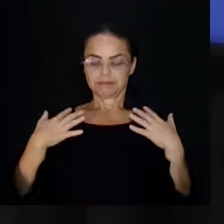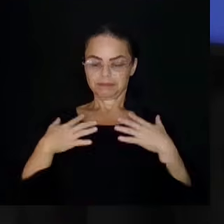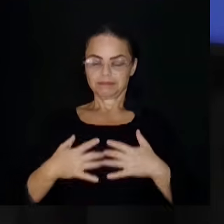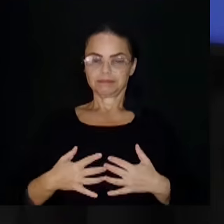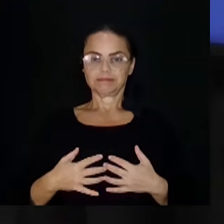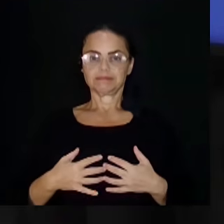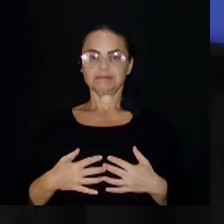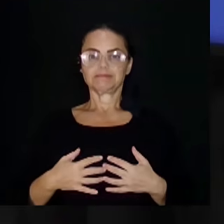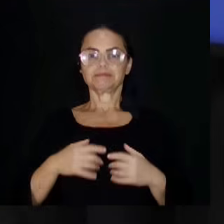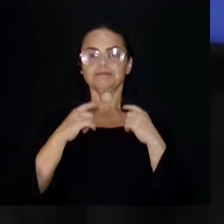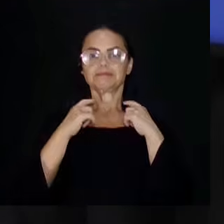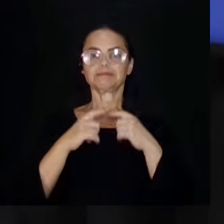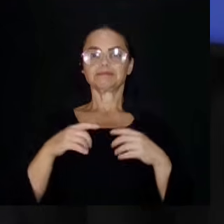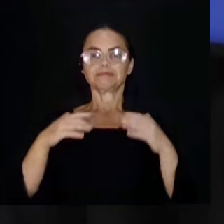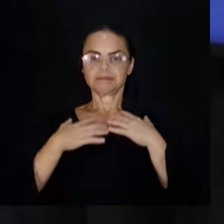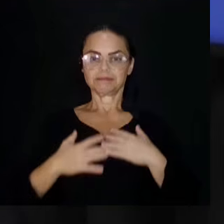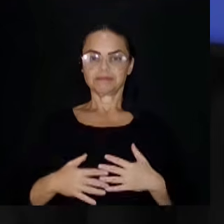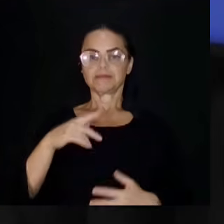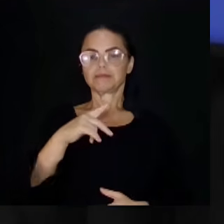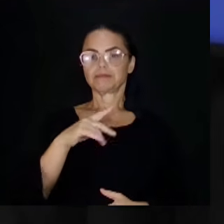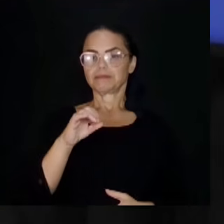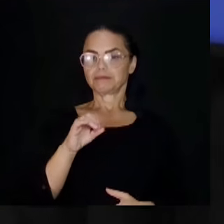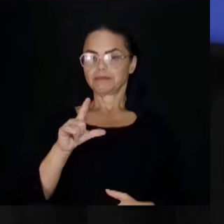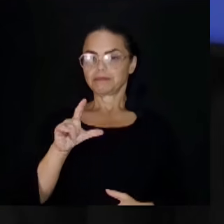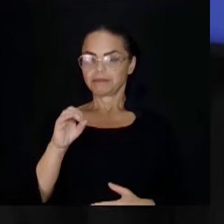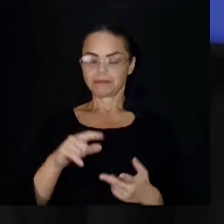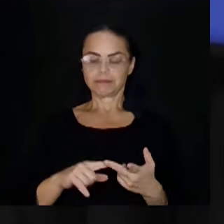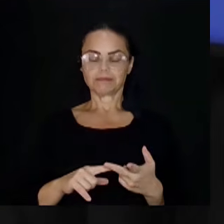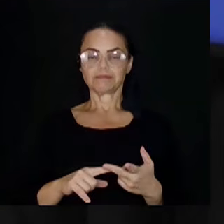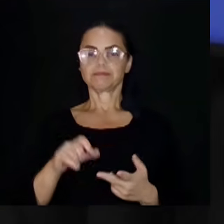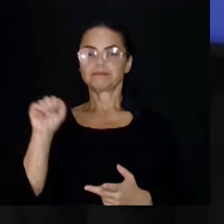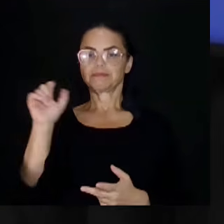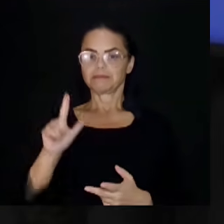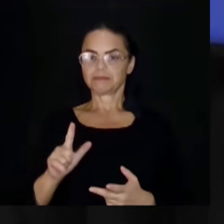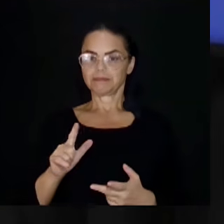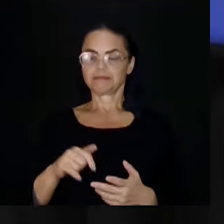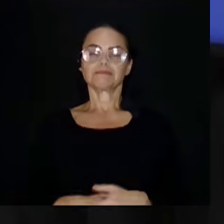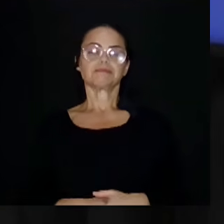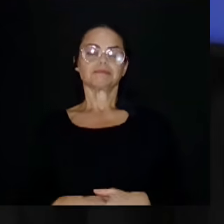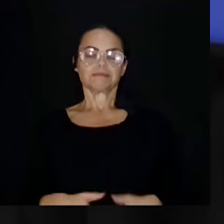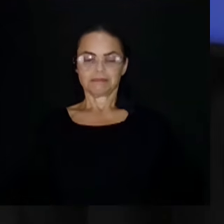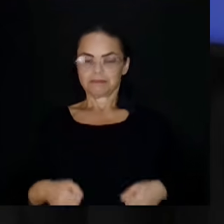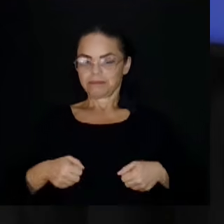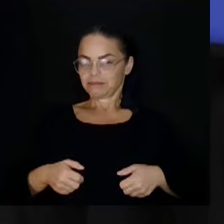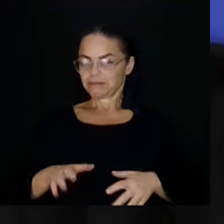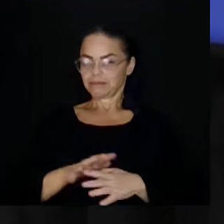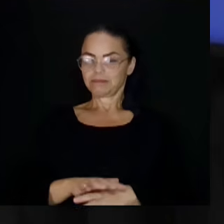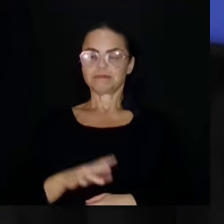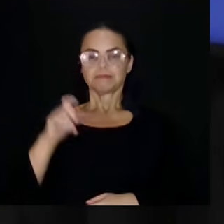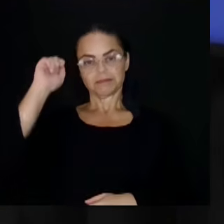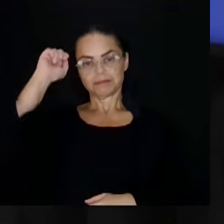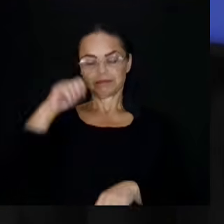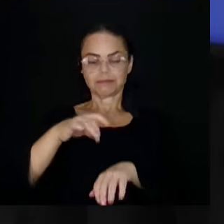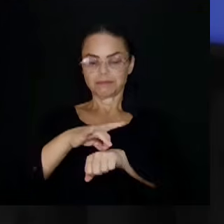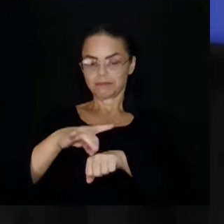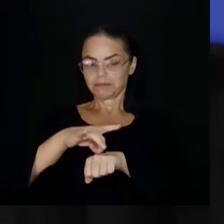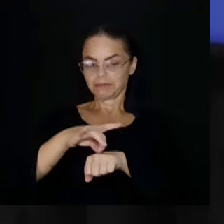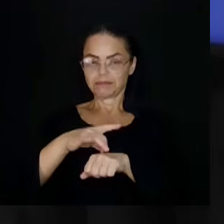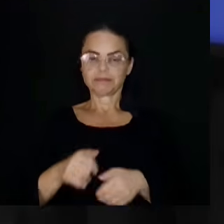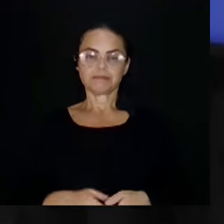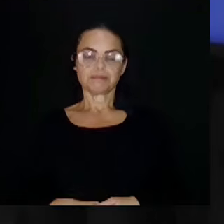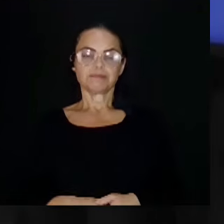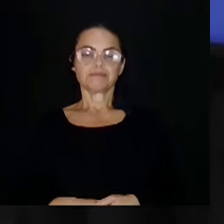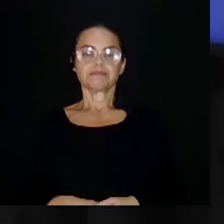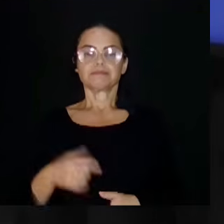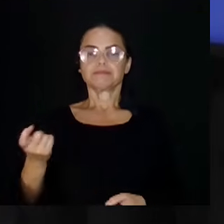uma camiseta polo azul e uma calça preta. Voltando à nossa